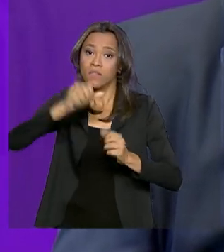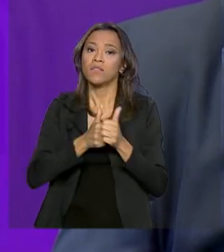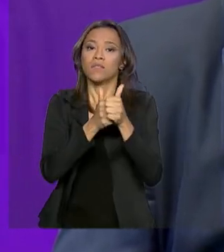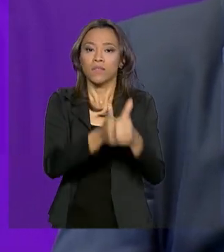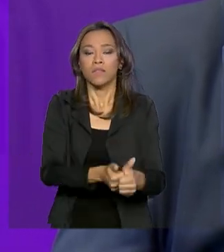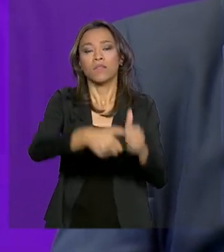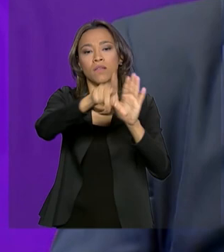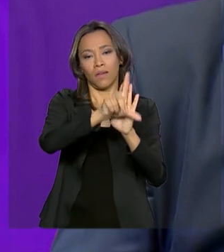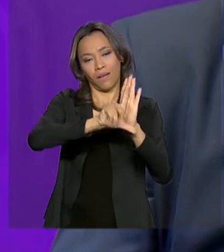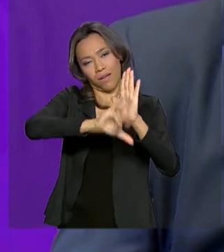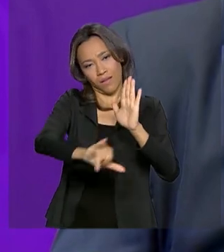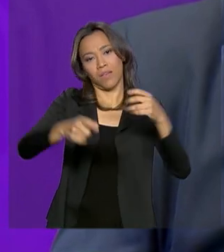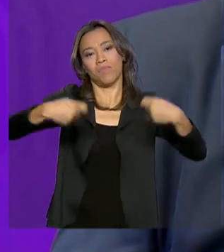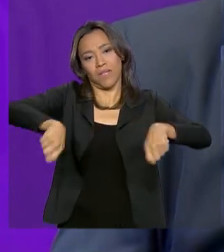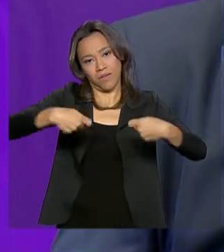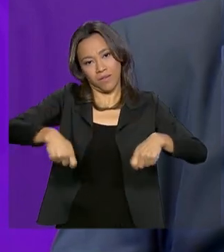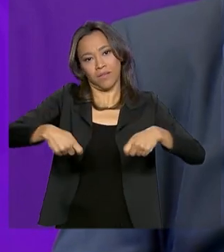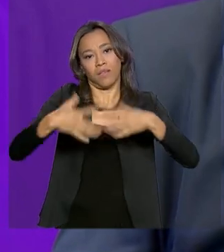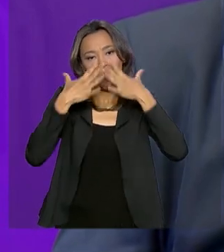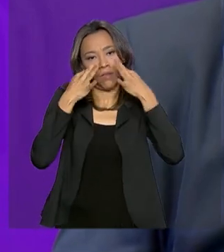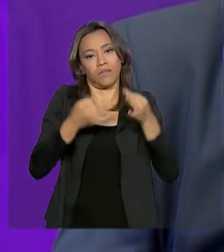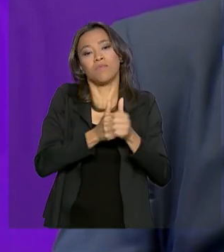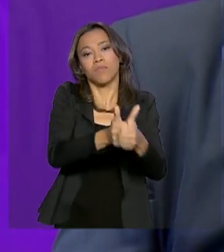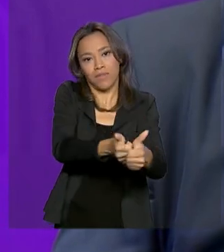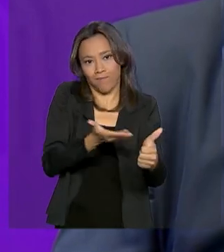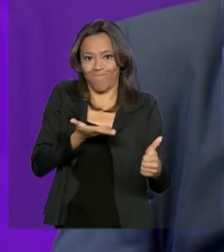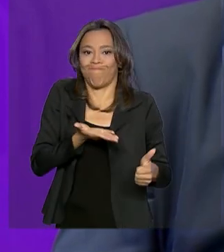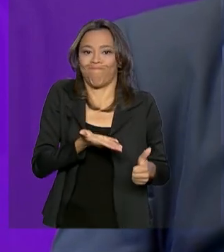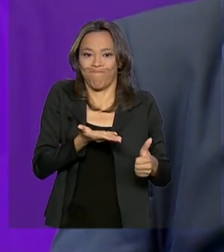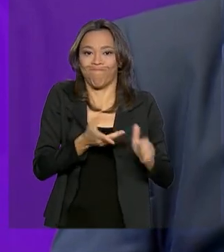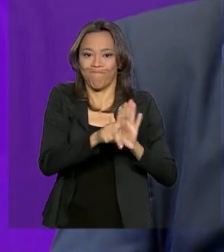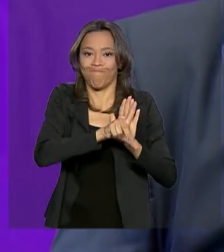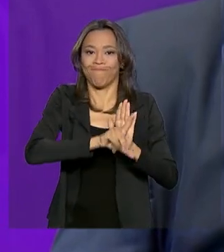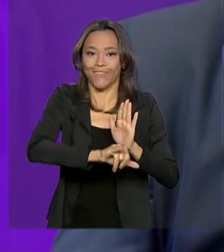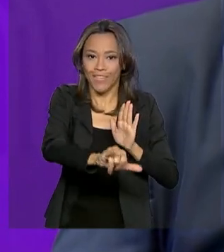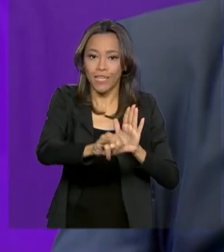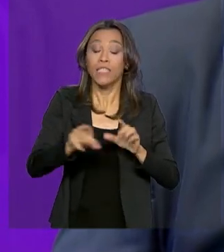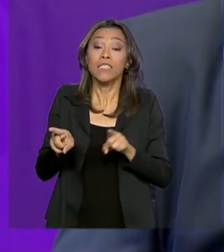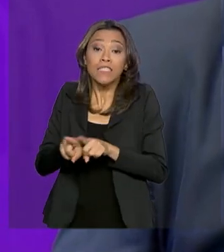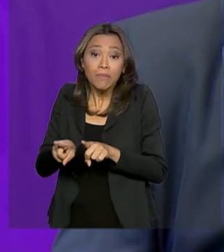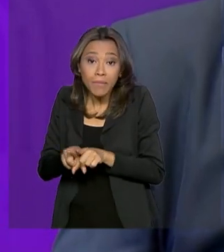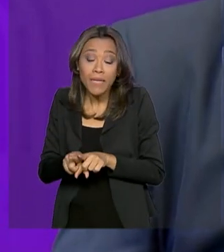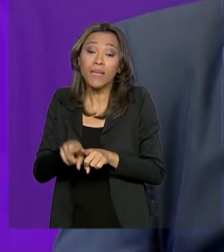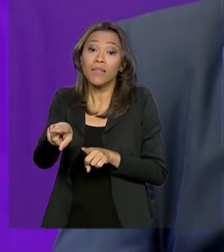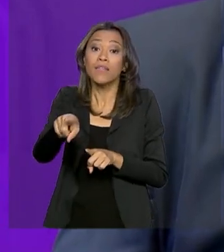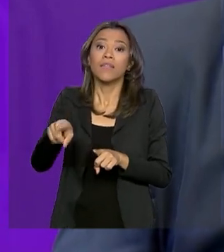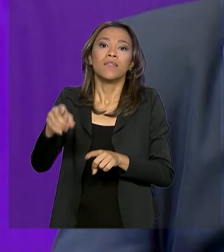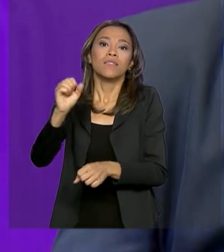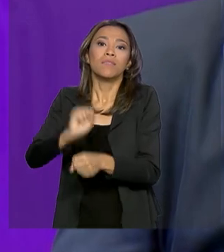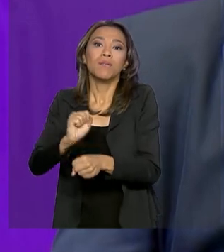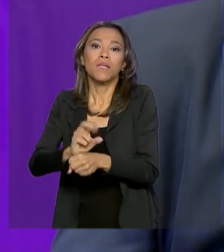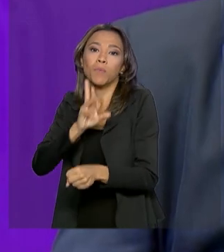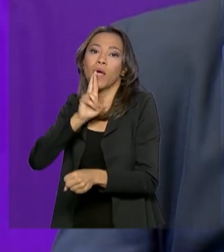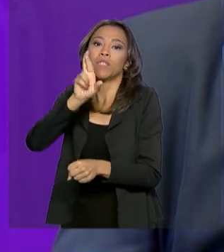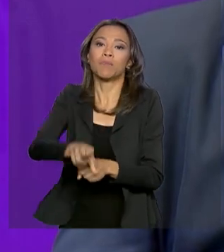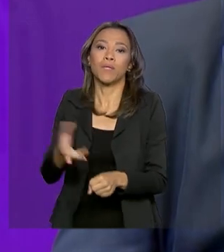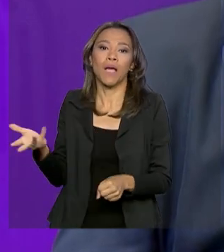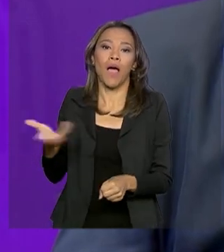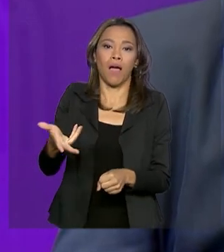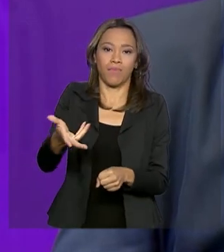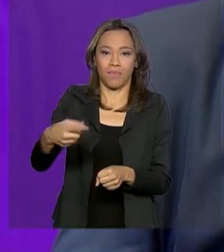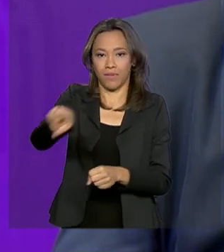que elas já têm que fazer, e que elas já têm que atender, e ainda estando em consonância a um asseio de uma sociedade moderna. Esse é o maior ponto do